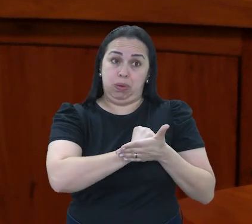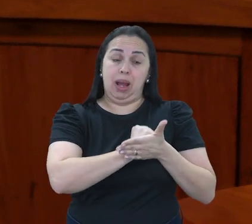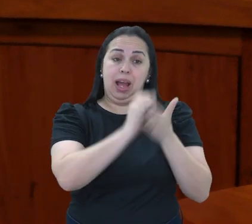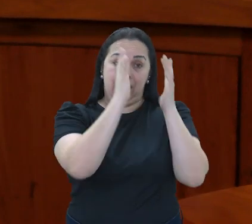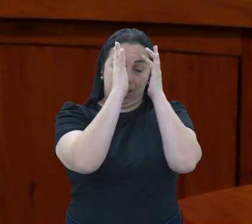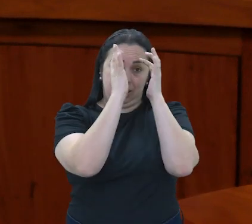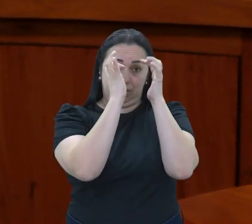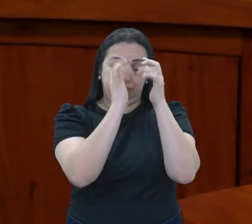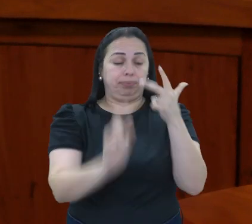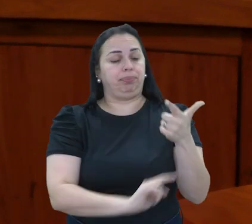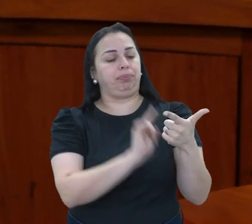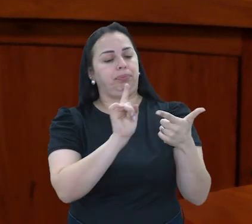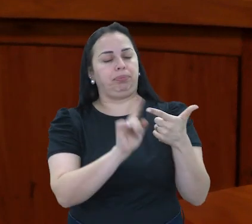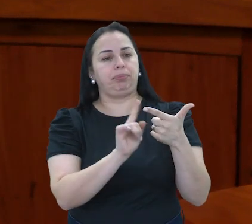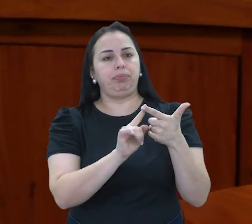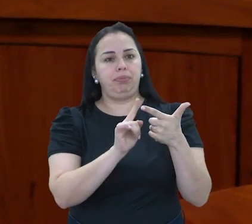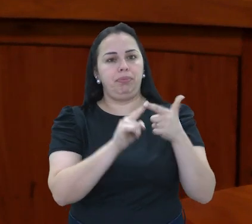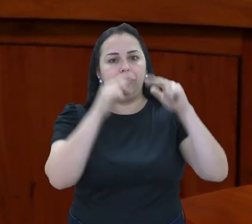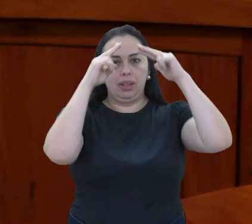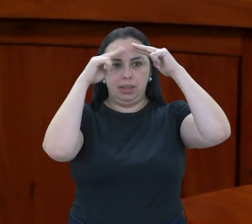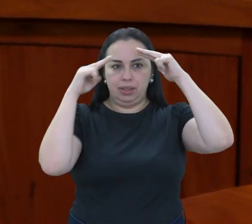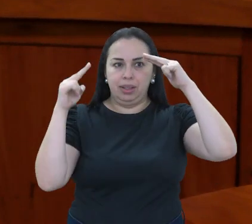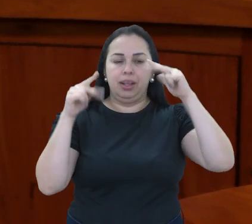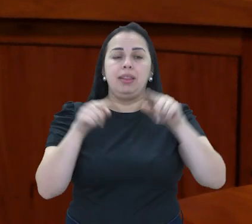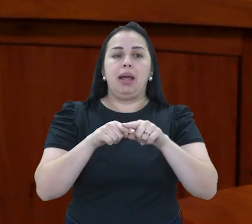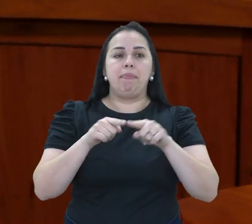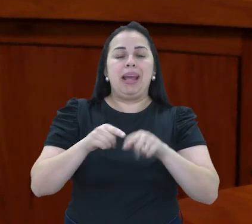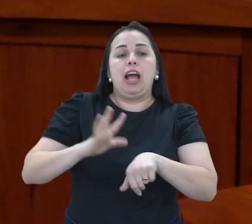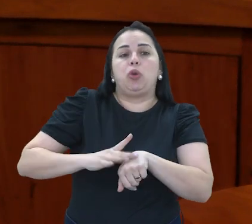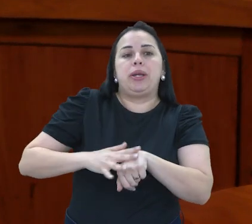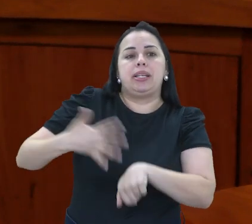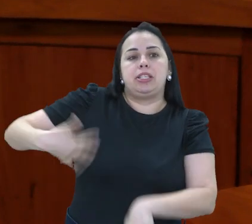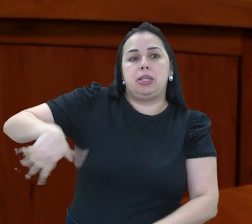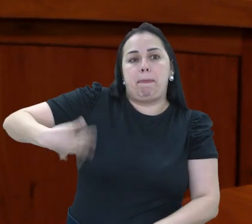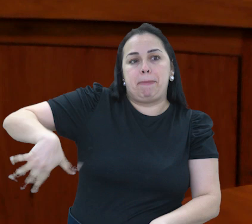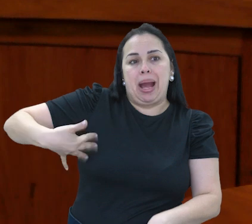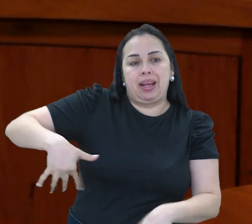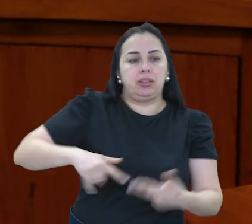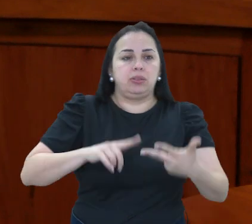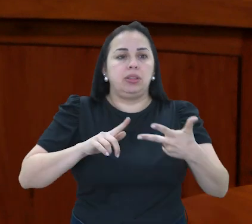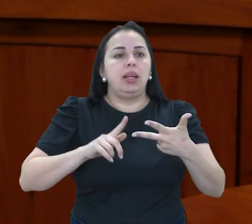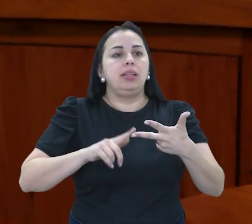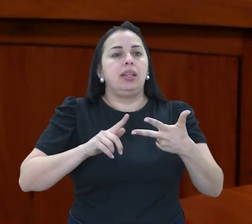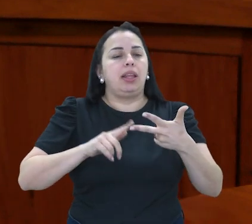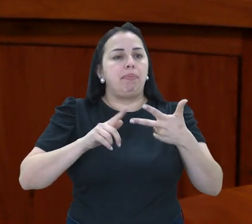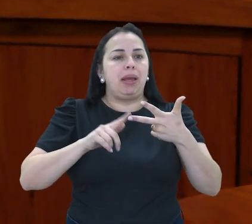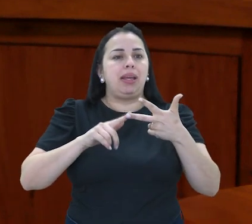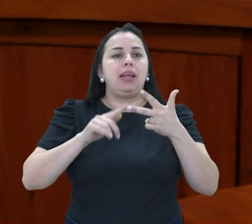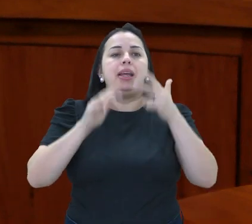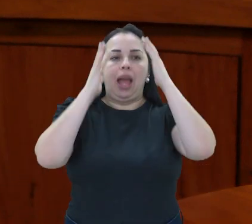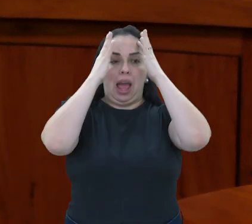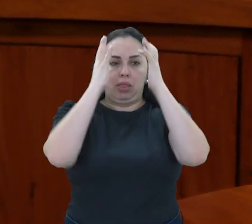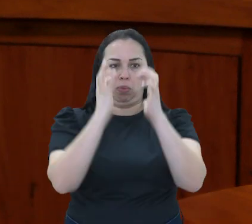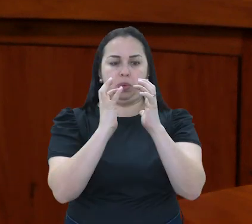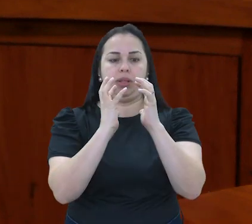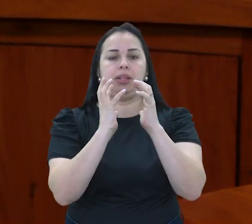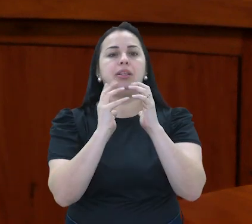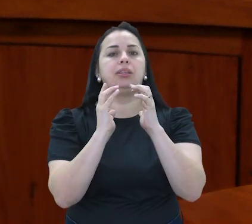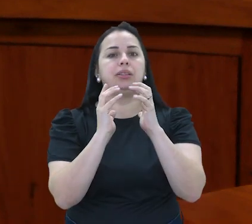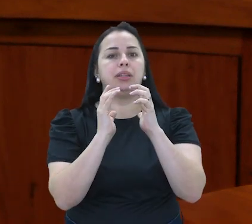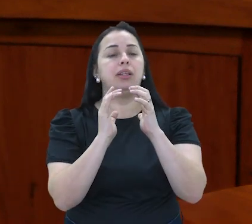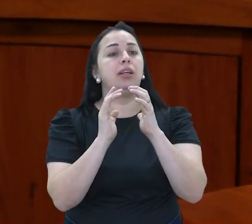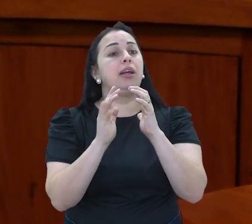infartos vasculares cerebrais. A gente tem a demência da doença de Parkinson, existe a doença frontotemporal,